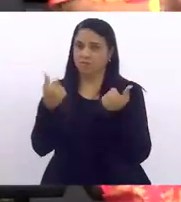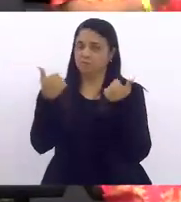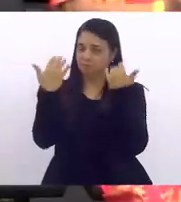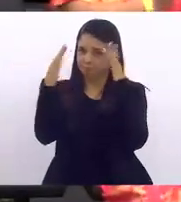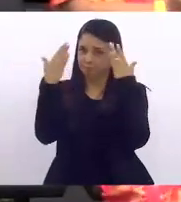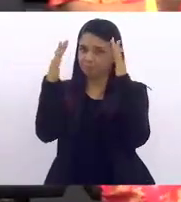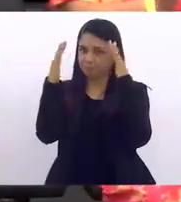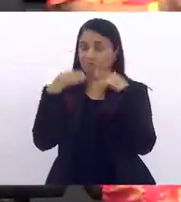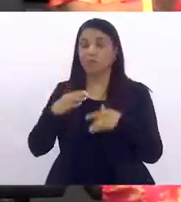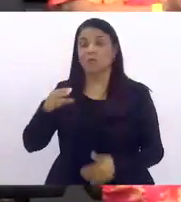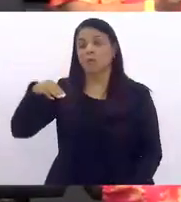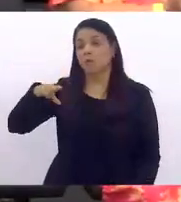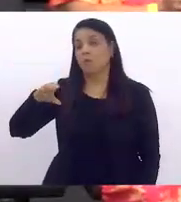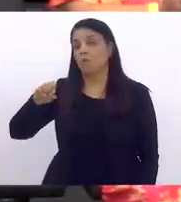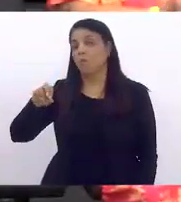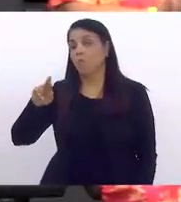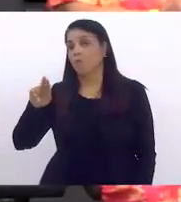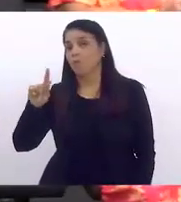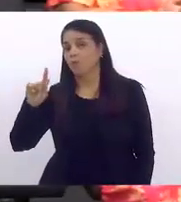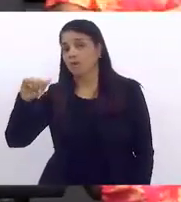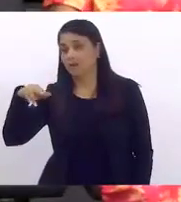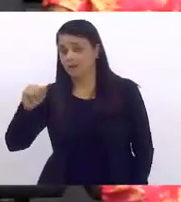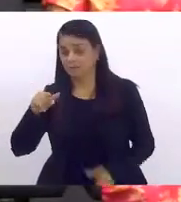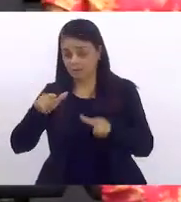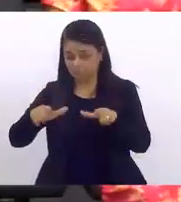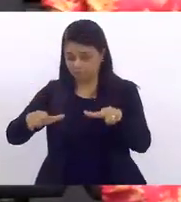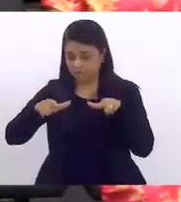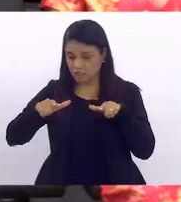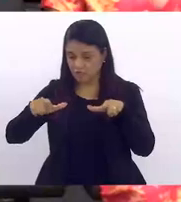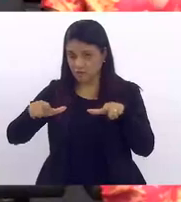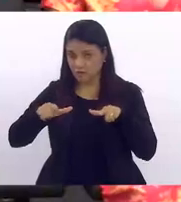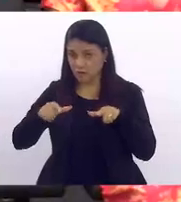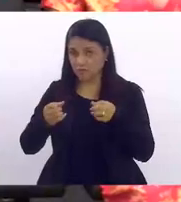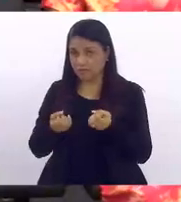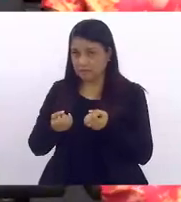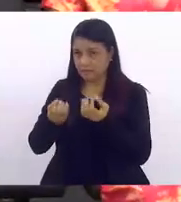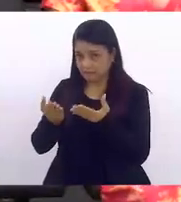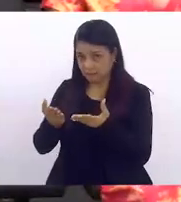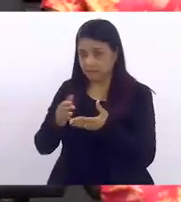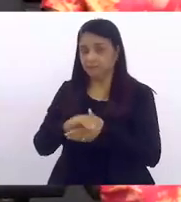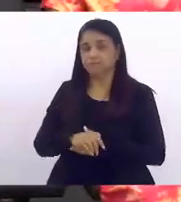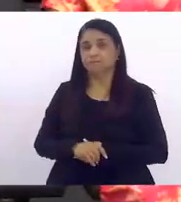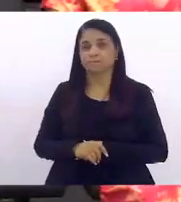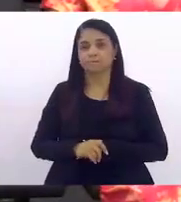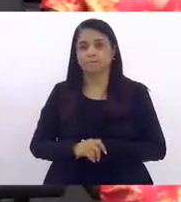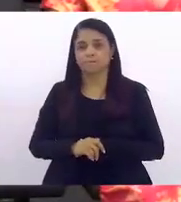Bem, Morgana, então agora vamos proceder à entrega dos certificados que ainda não foram entregues.